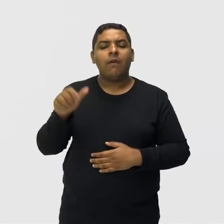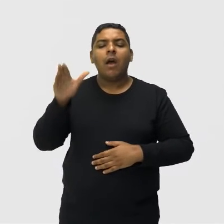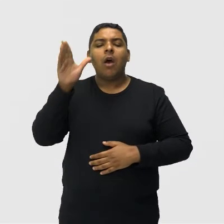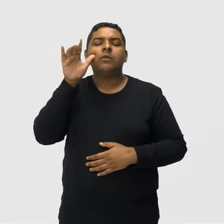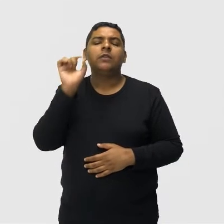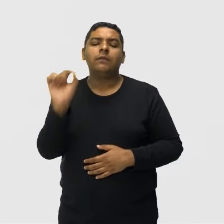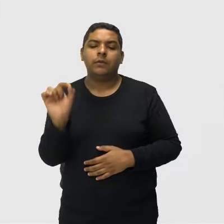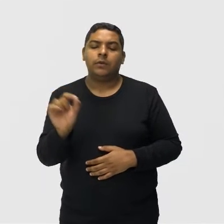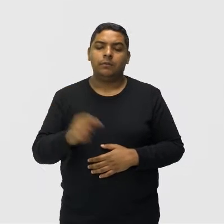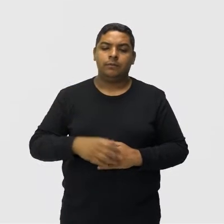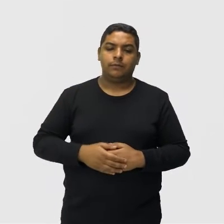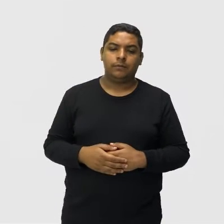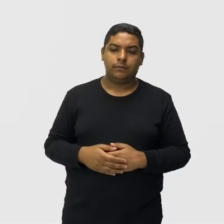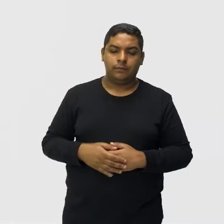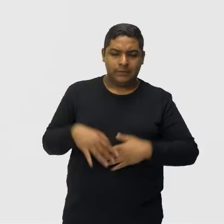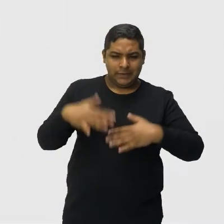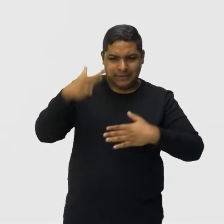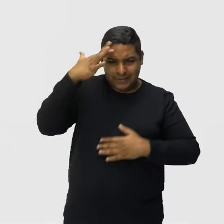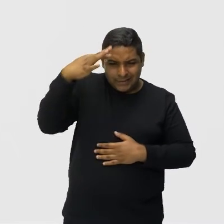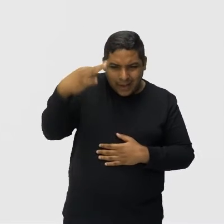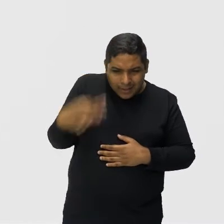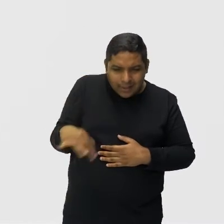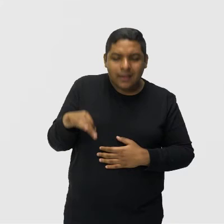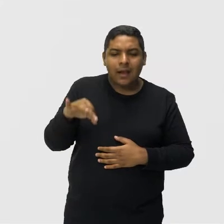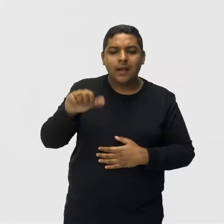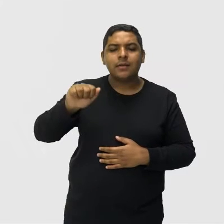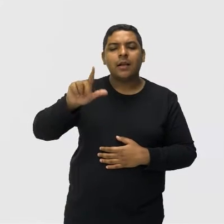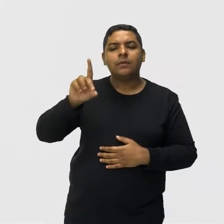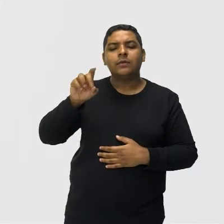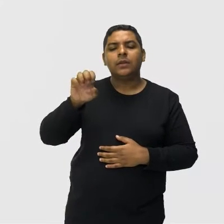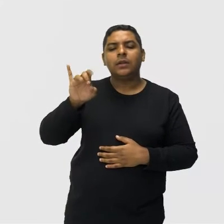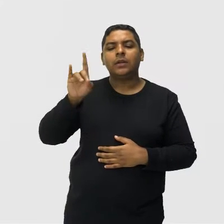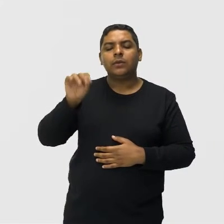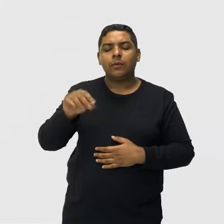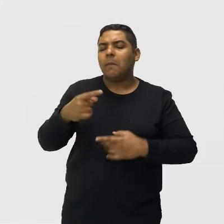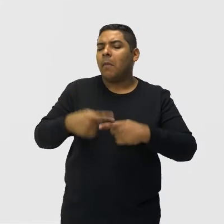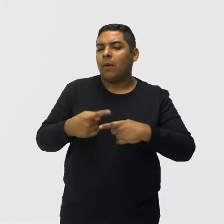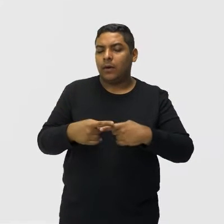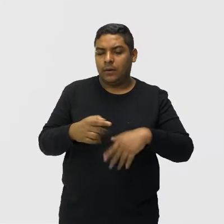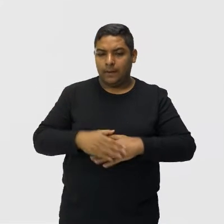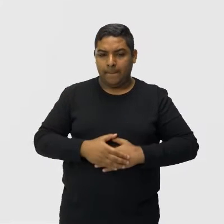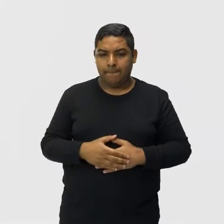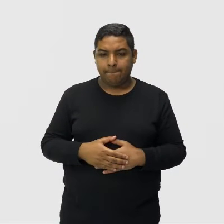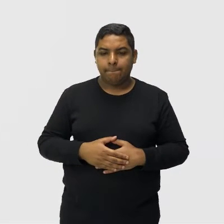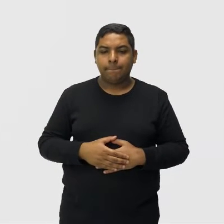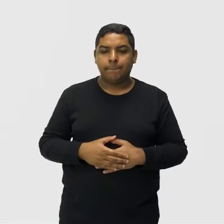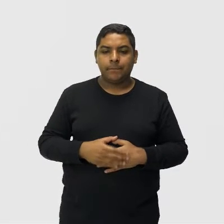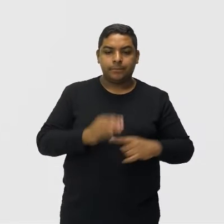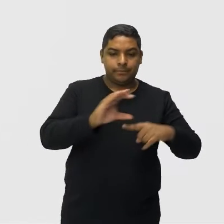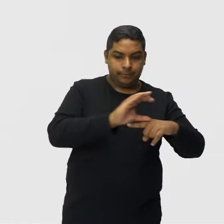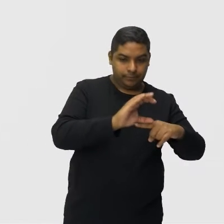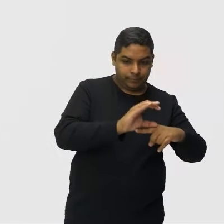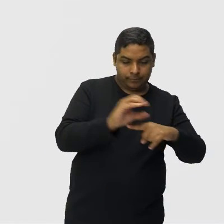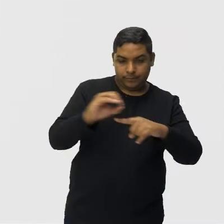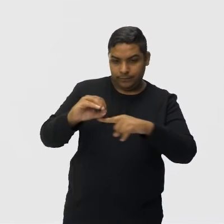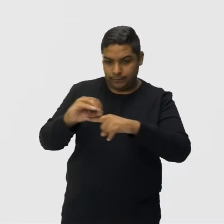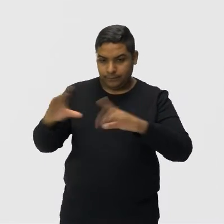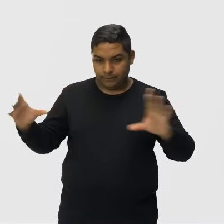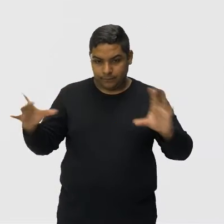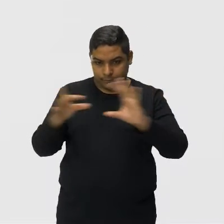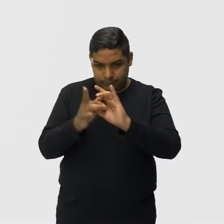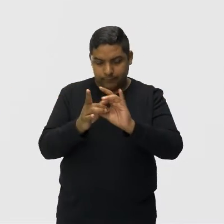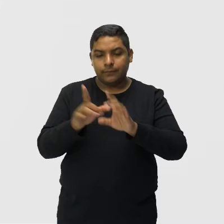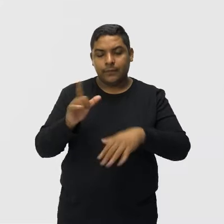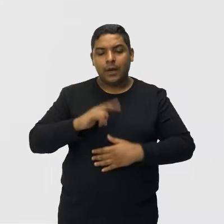observar? Certeza que é um aldeído? Sim, certeza que é um aldeído, porque a carbonila está na extremidade, está